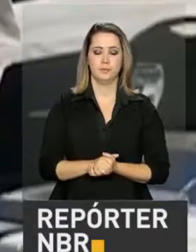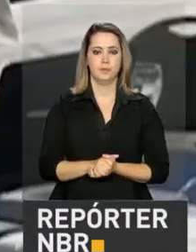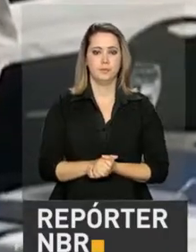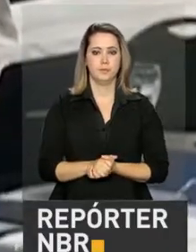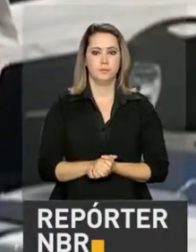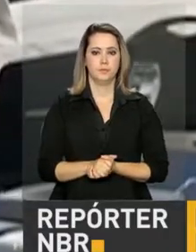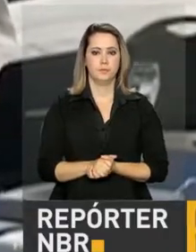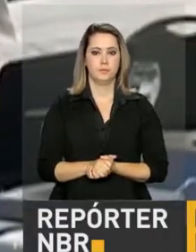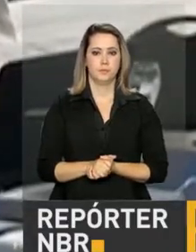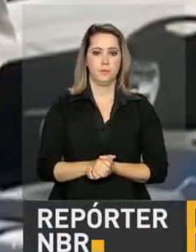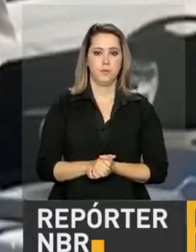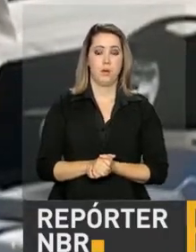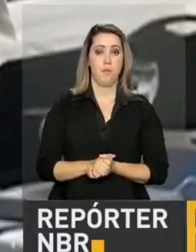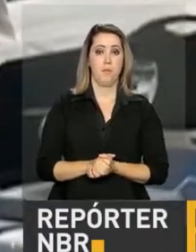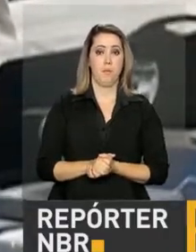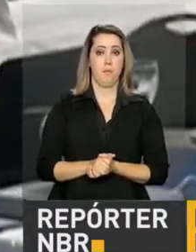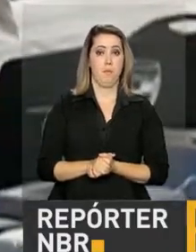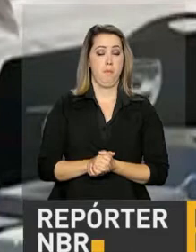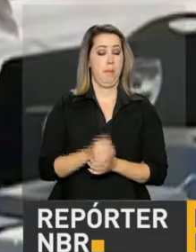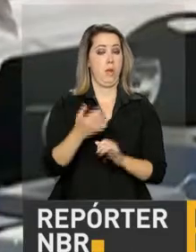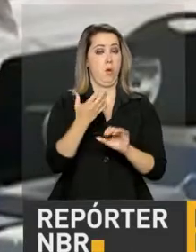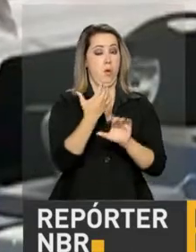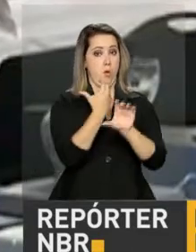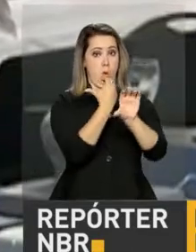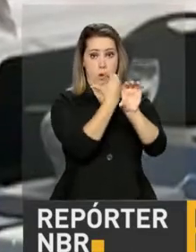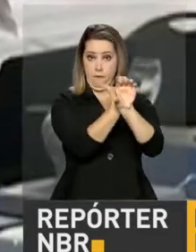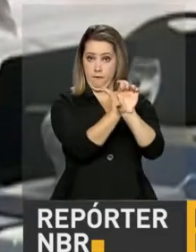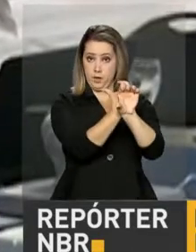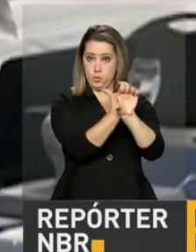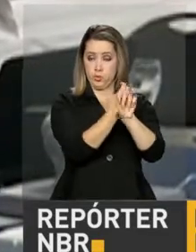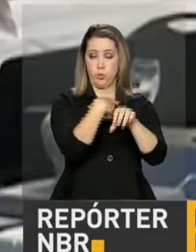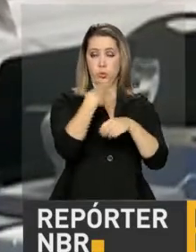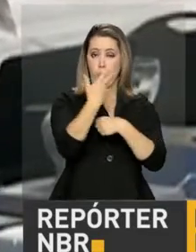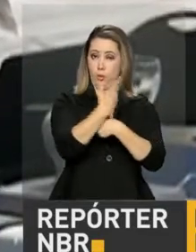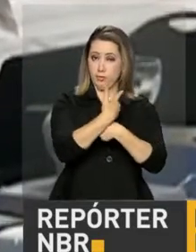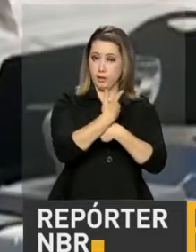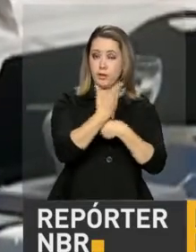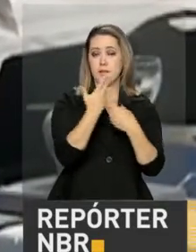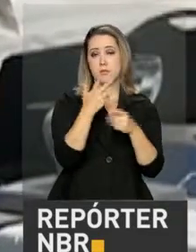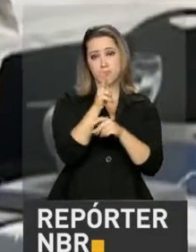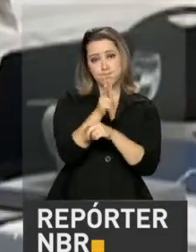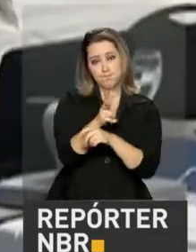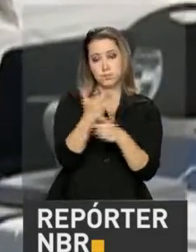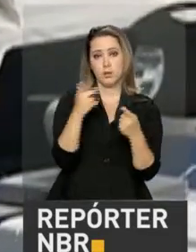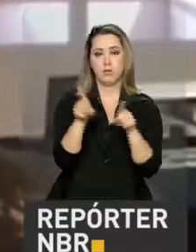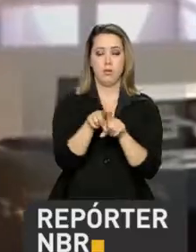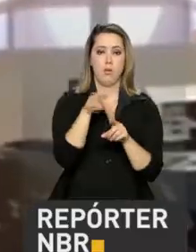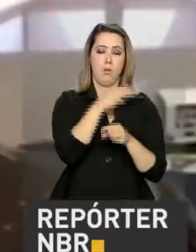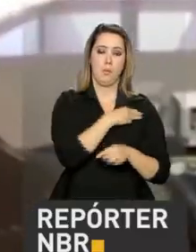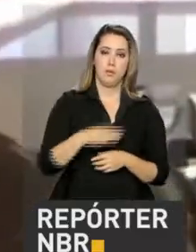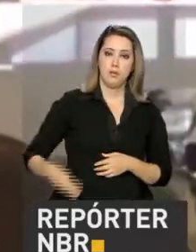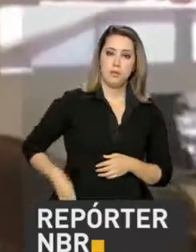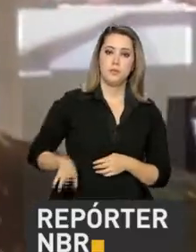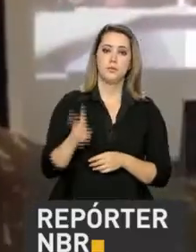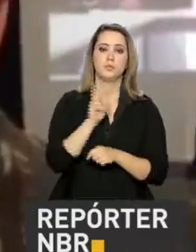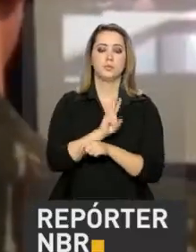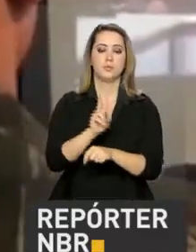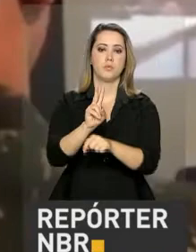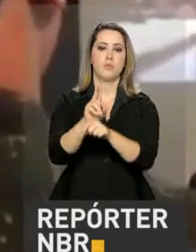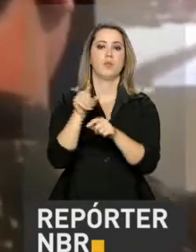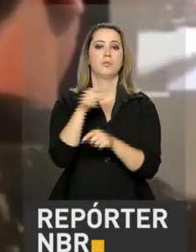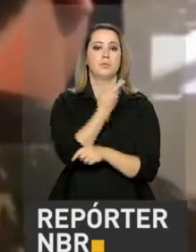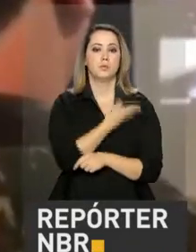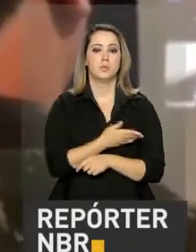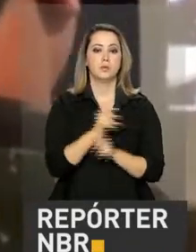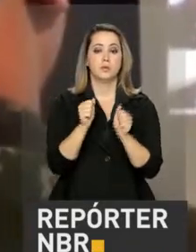Por meio de uma videoconferência no município de Vilhena, em Rondônia, o ministro da Defesa, Raul Jungmann, e o chefe do Estado-Maior do